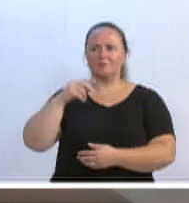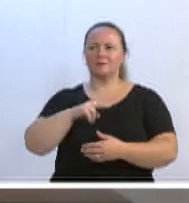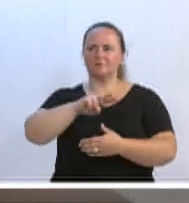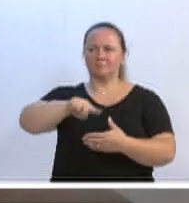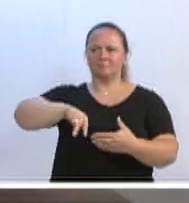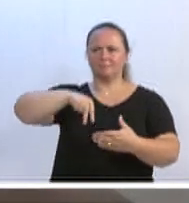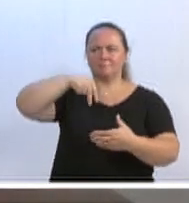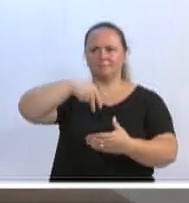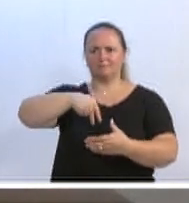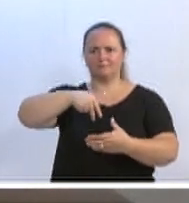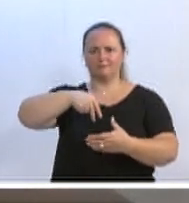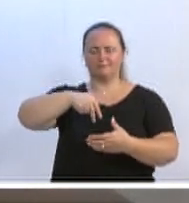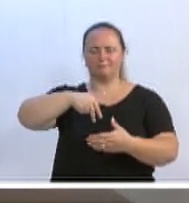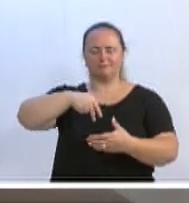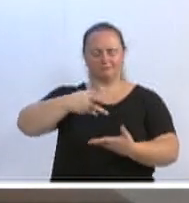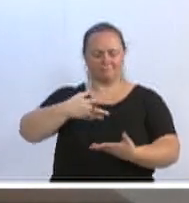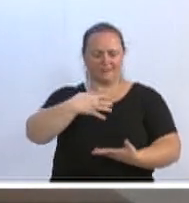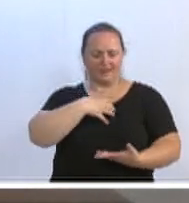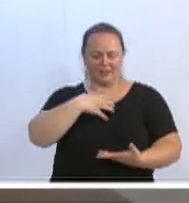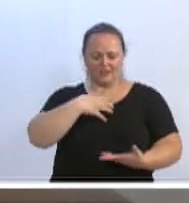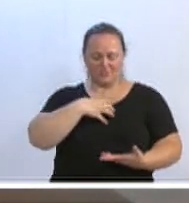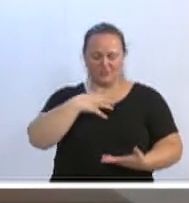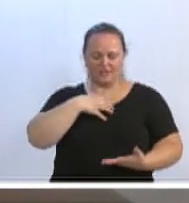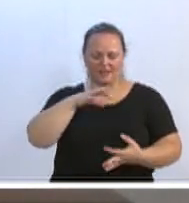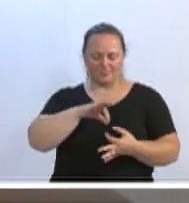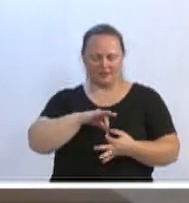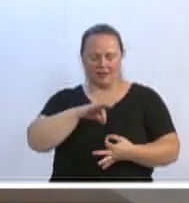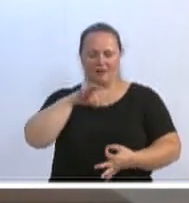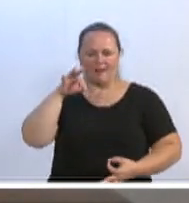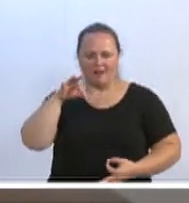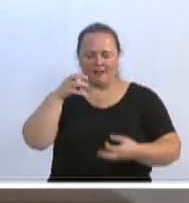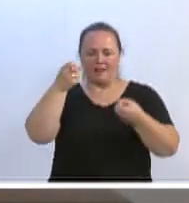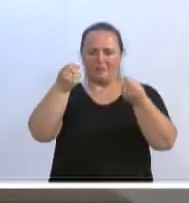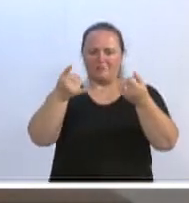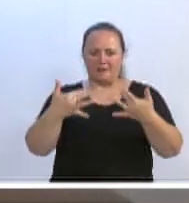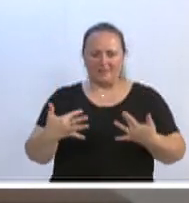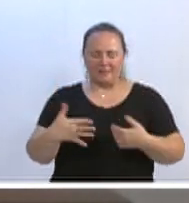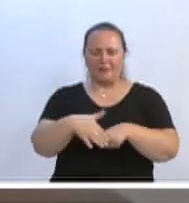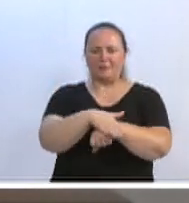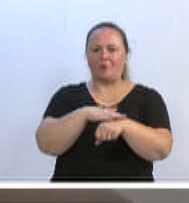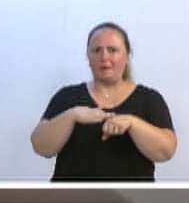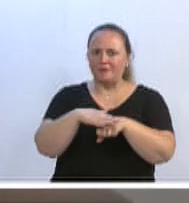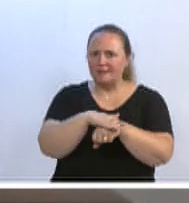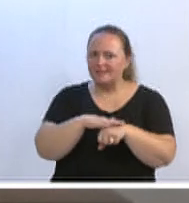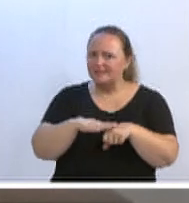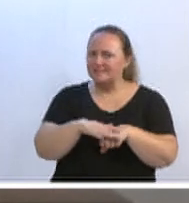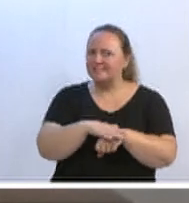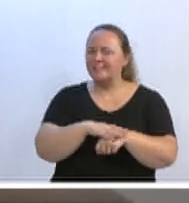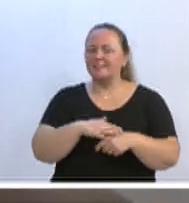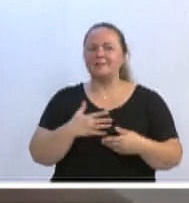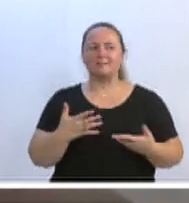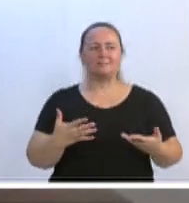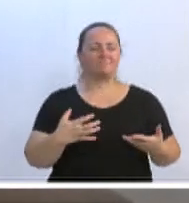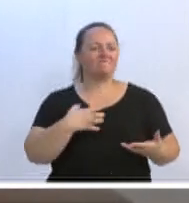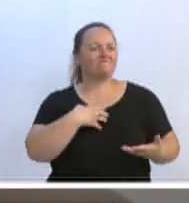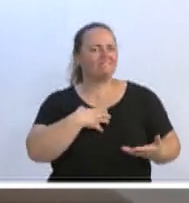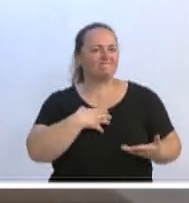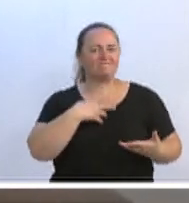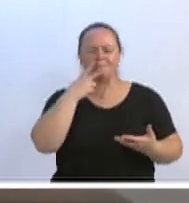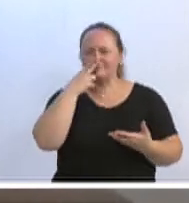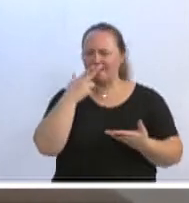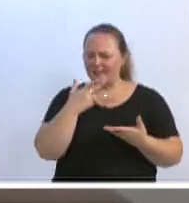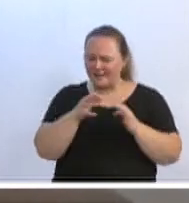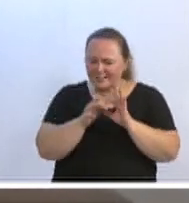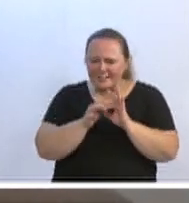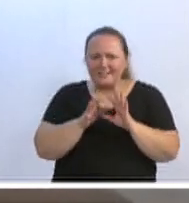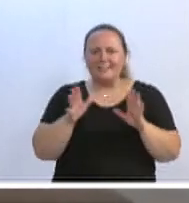tão espiritualmente falando aqui, né, de alguma maneira solto,